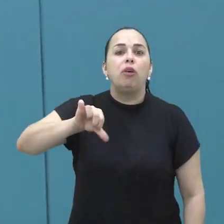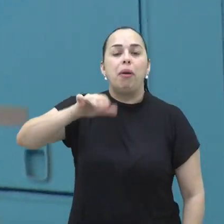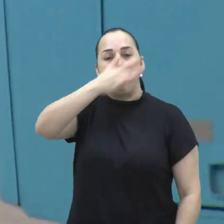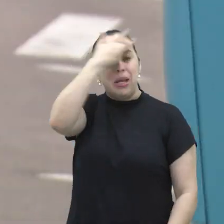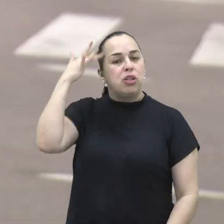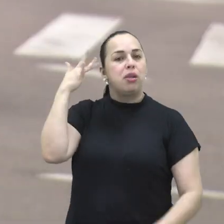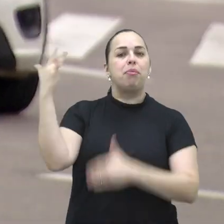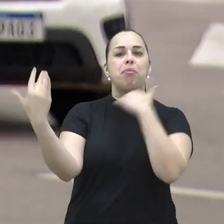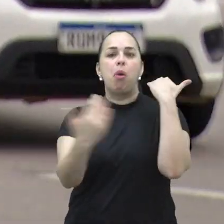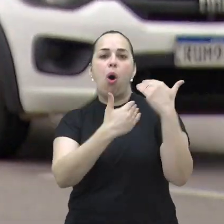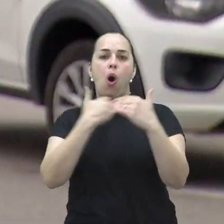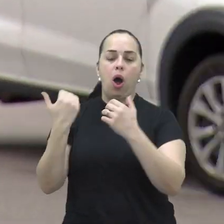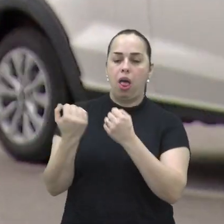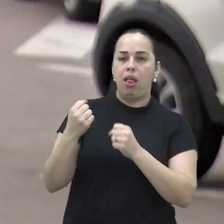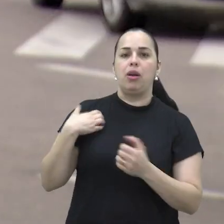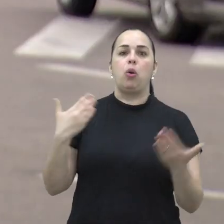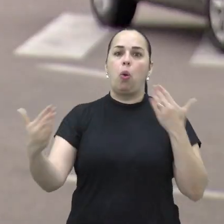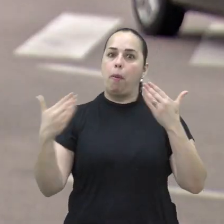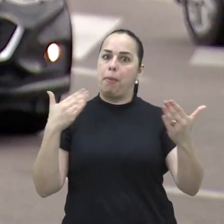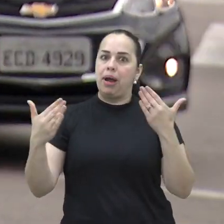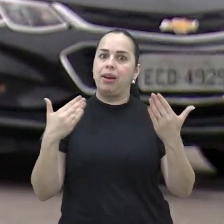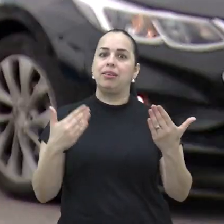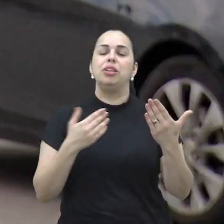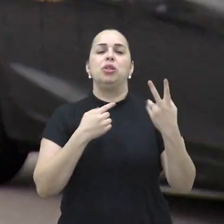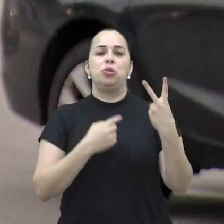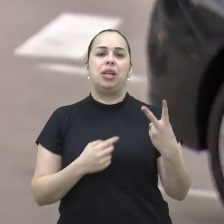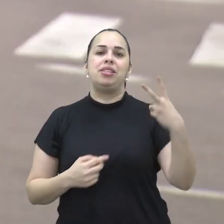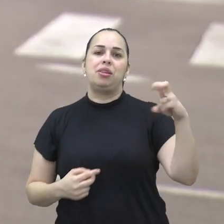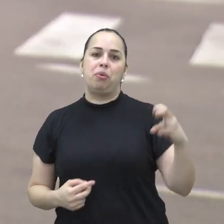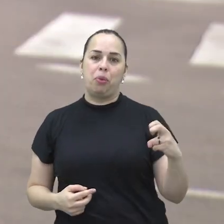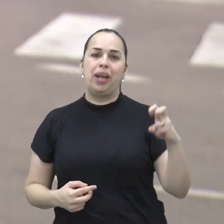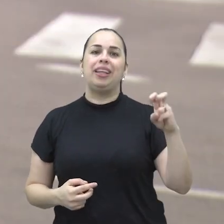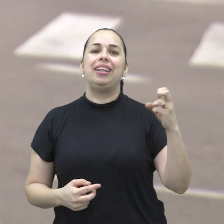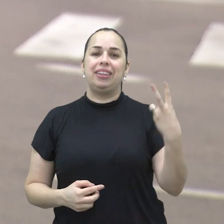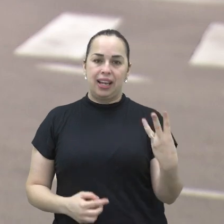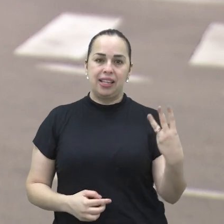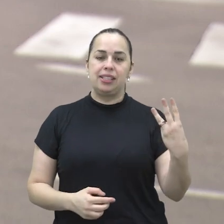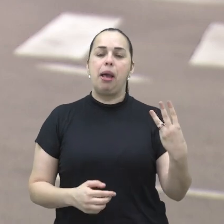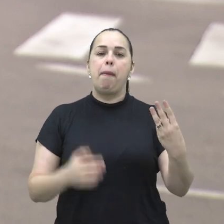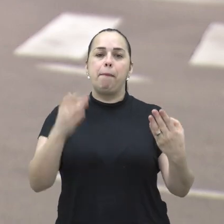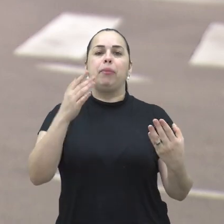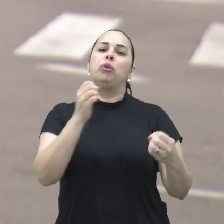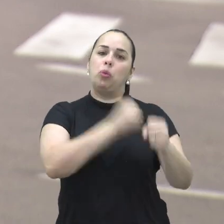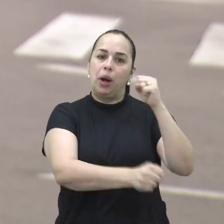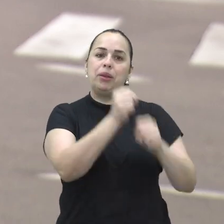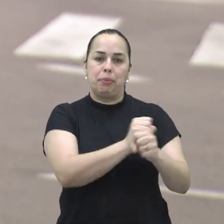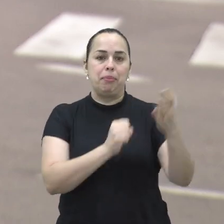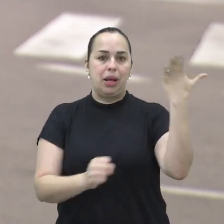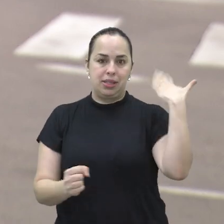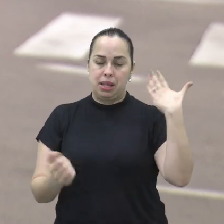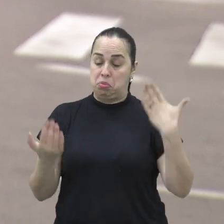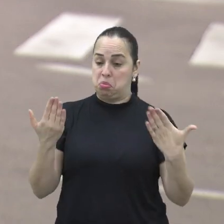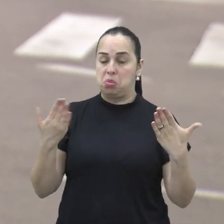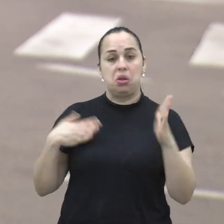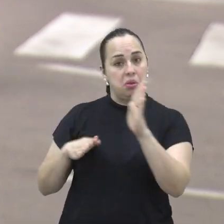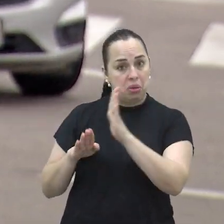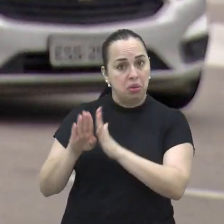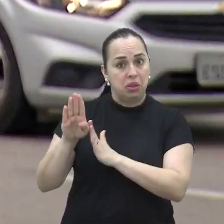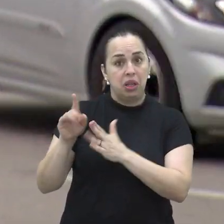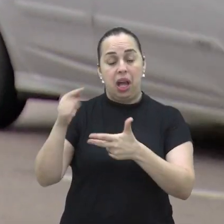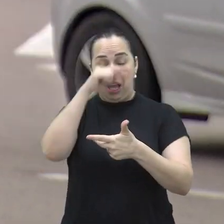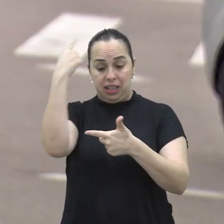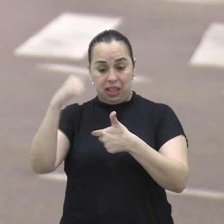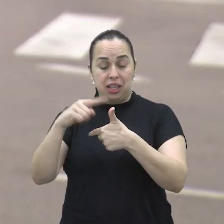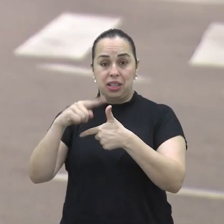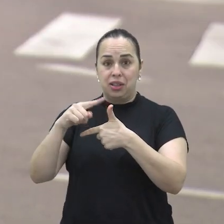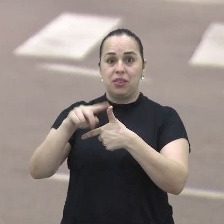mortes em acidentes de trânsito, contra 253 vítimas fatais no mesmo período de 2023. São José dos Campos